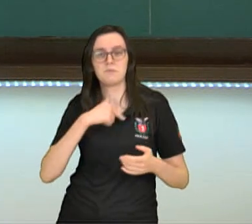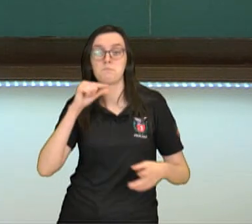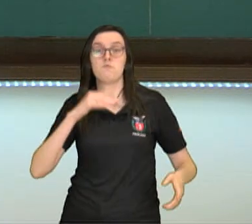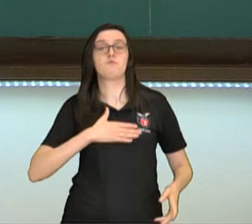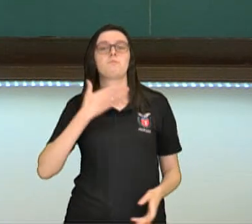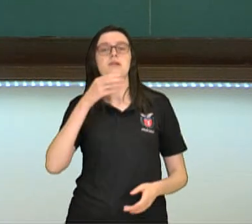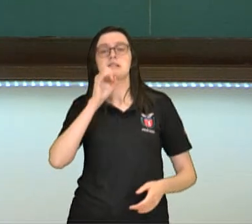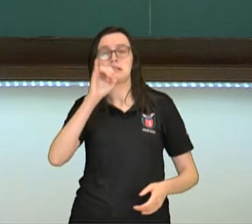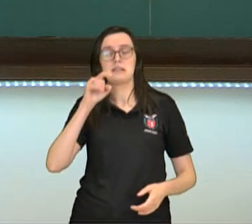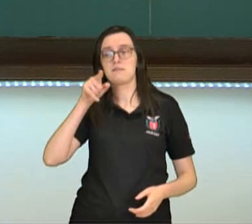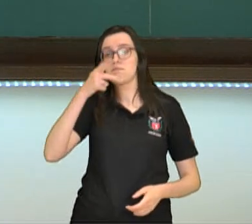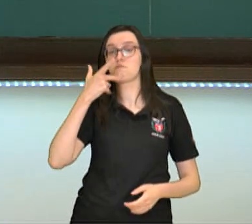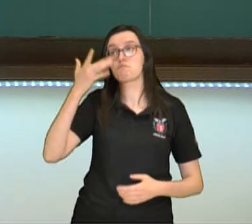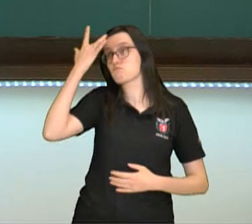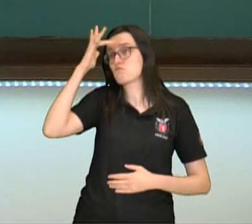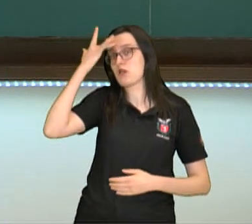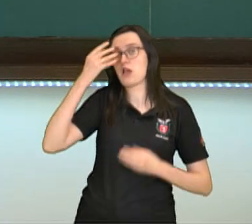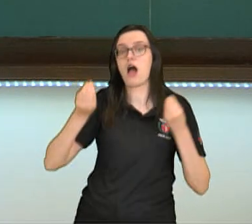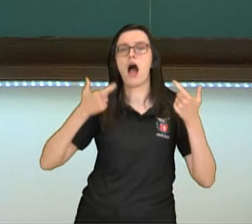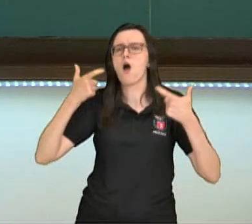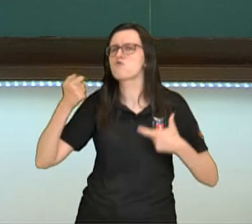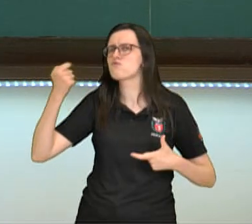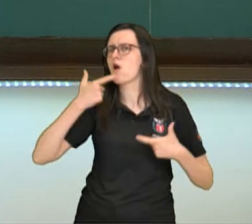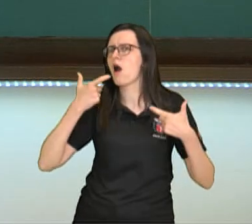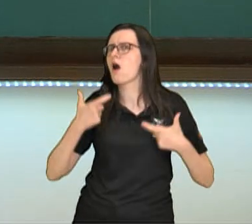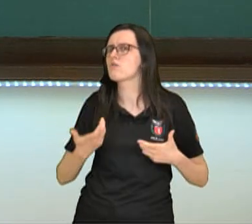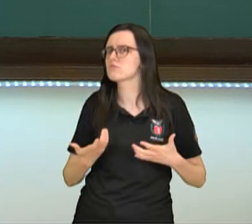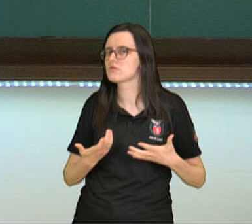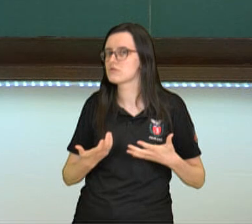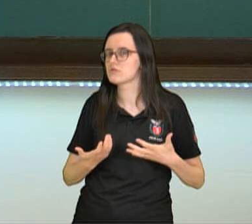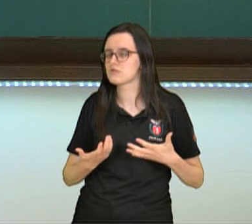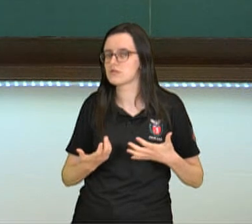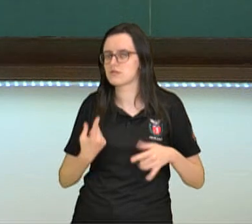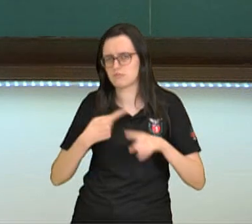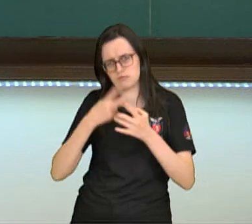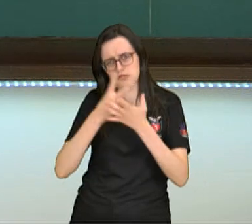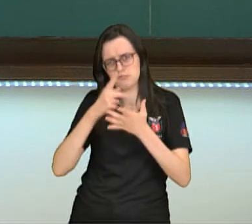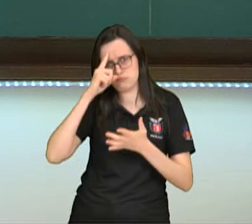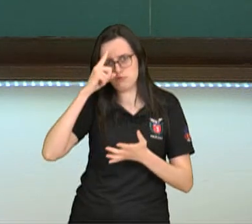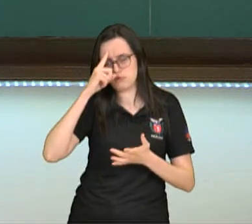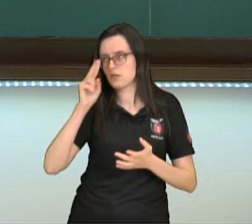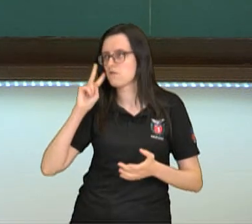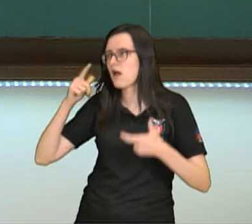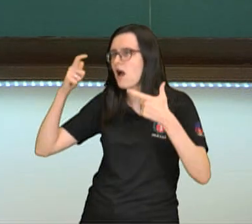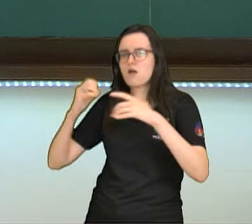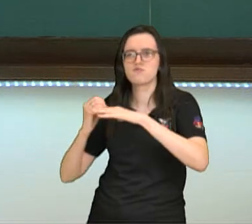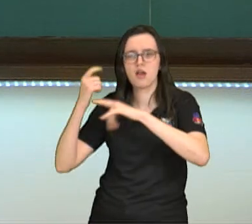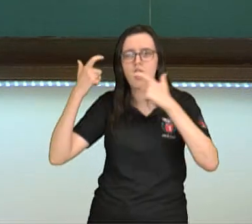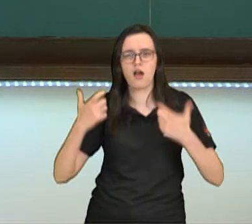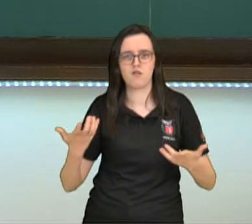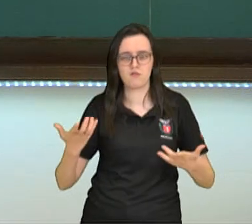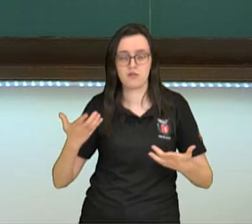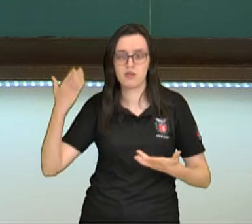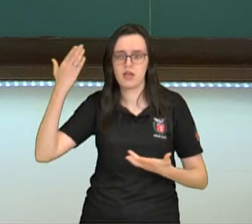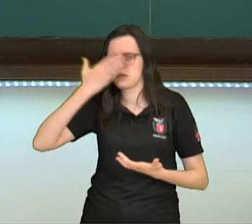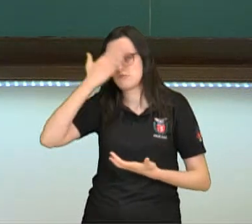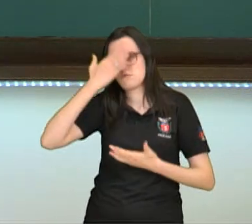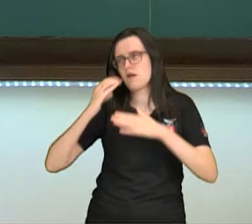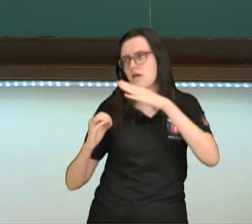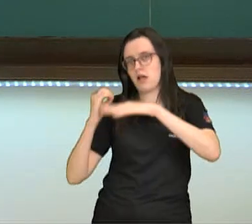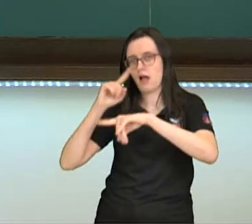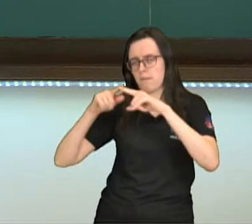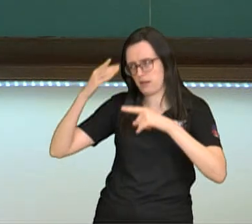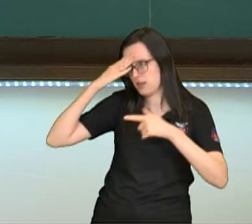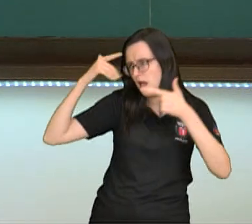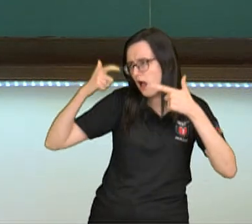surpresa se vocês disserem que não sabem onde nasce o sol, porque vocês veem isso todos os dias, às vezes não vê nascendo, mas sabe onde que ele nasce e por